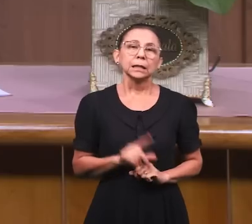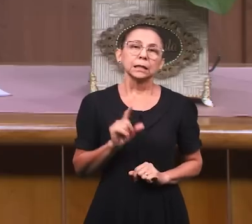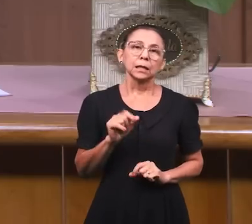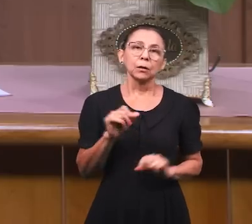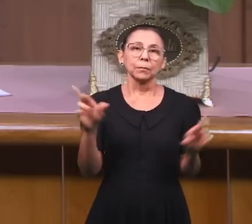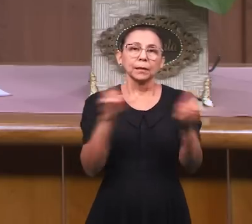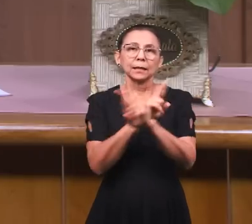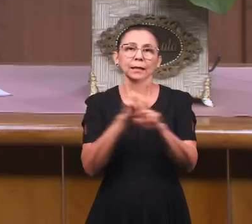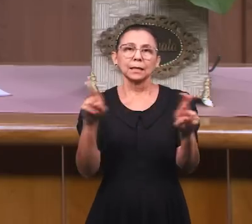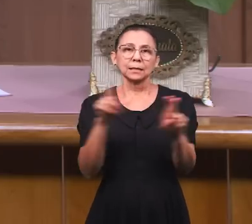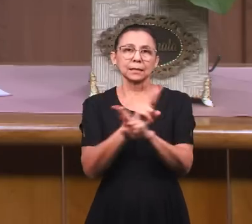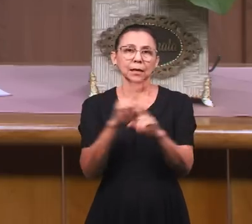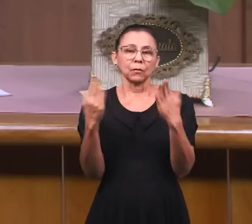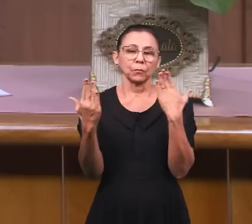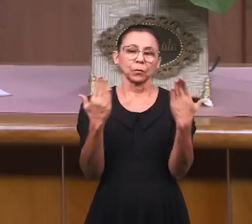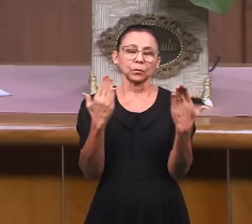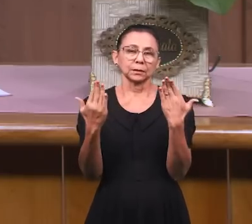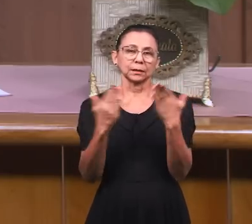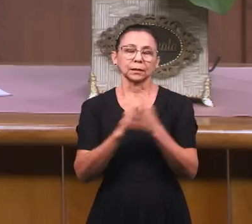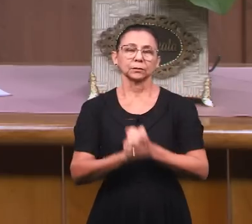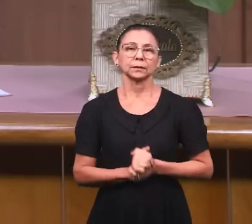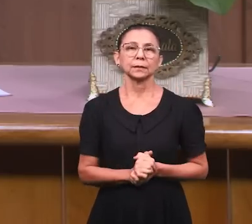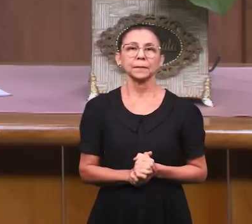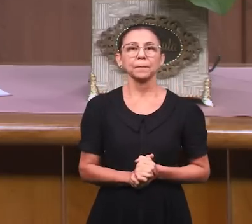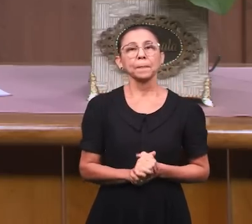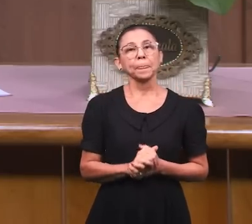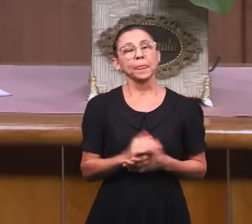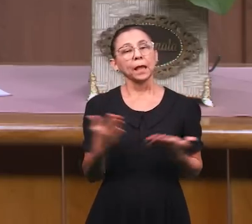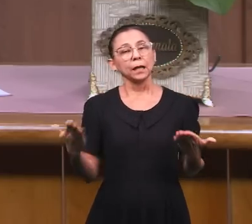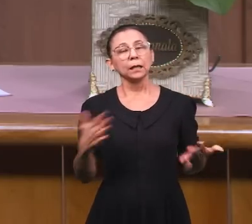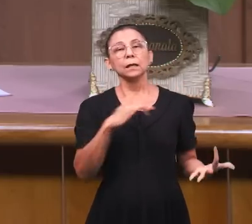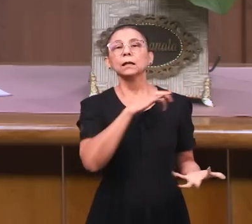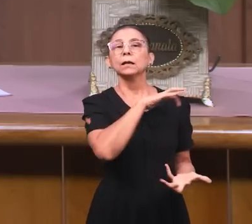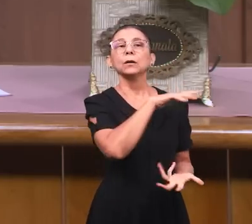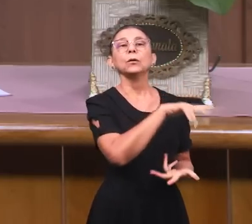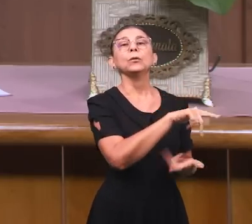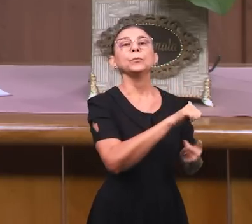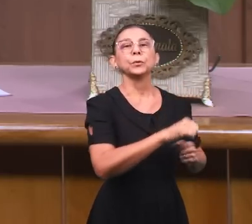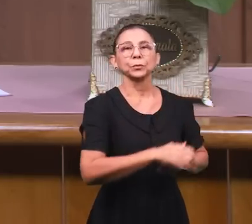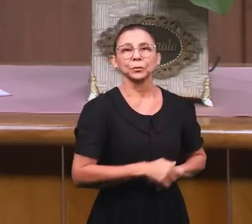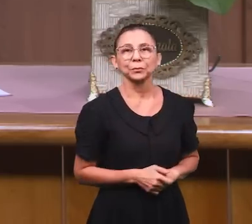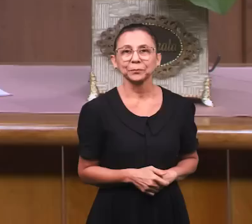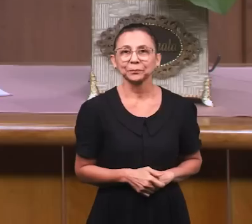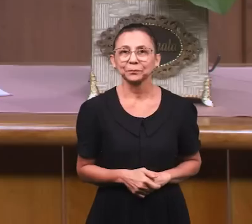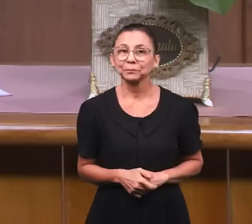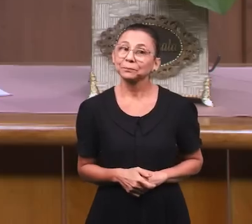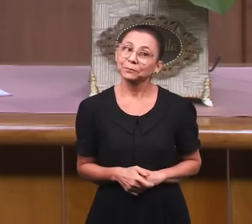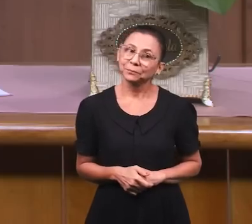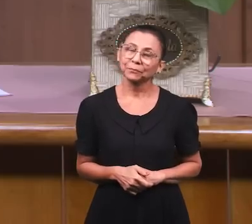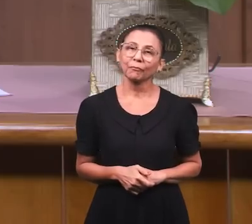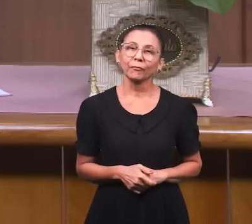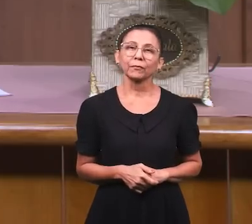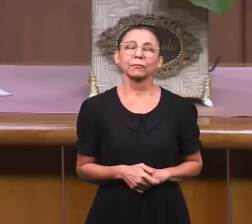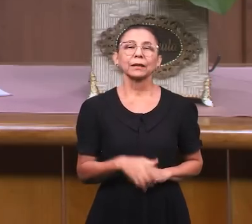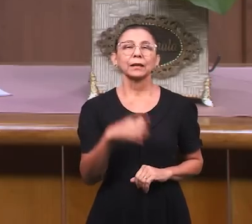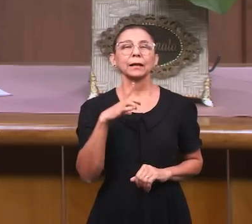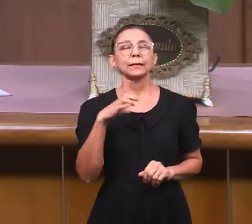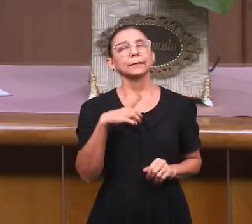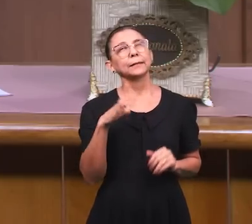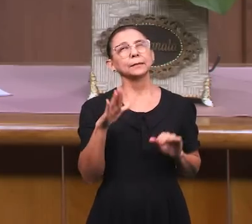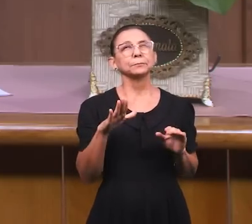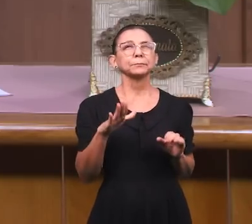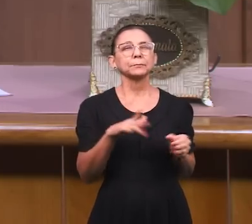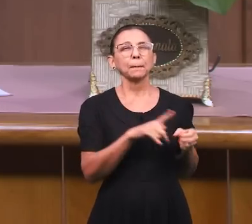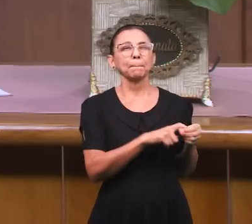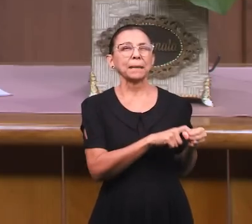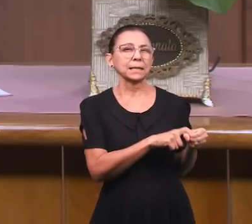uma conjunção, né? Um consórcio da carne e do adversário, que faz exatamente isso com o homem e tem feito nessa